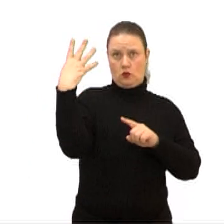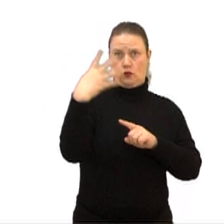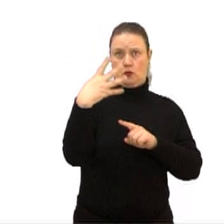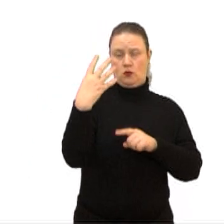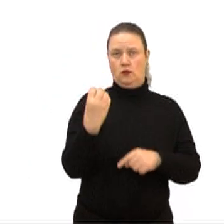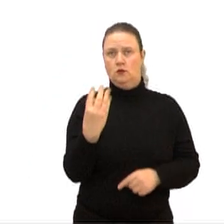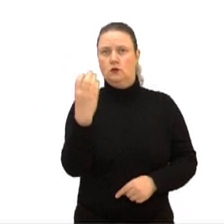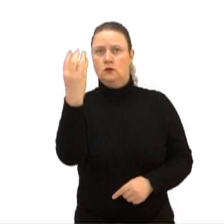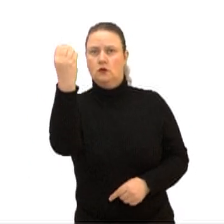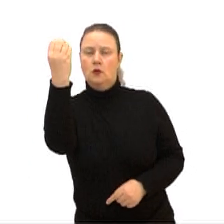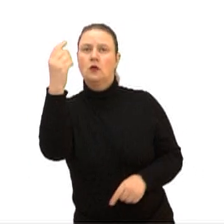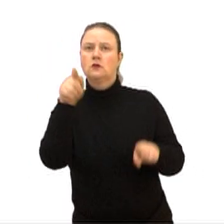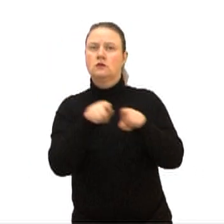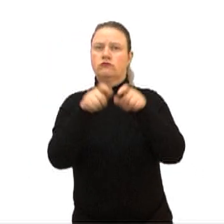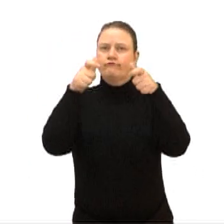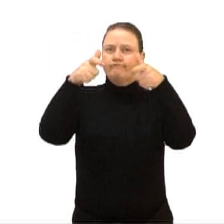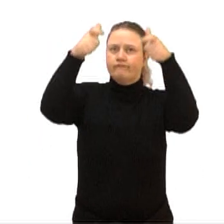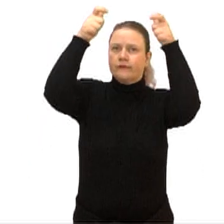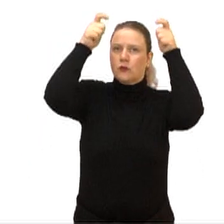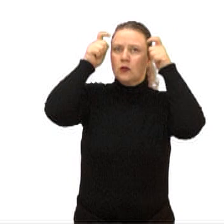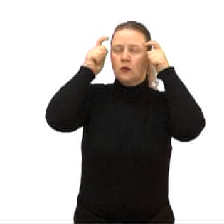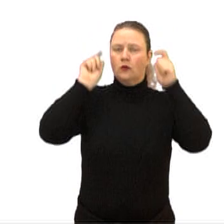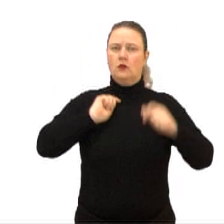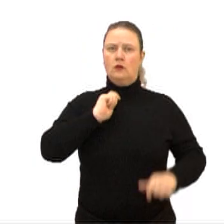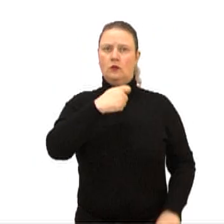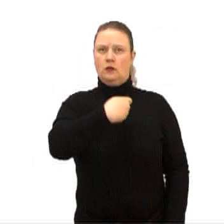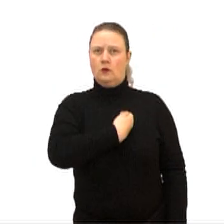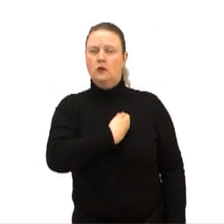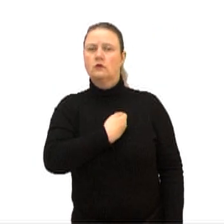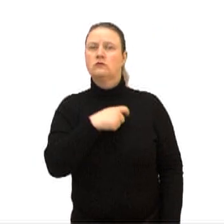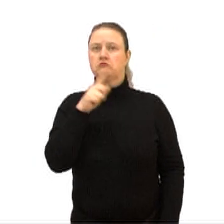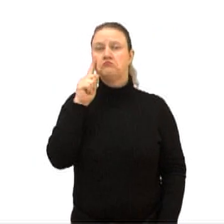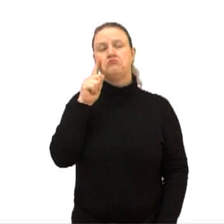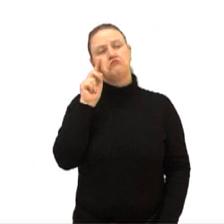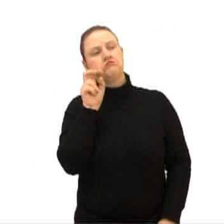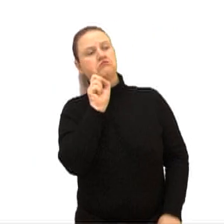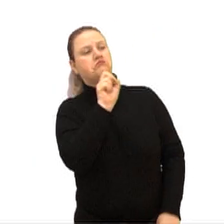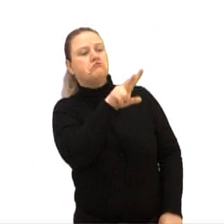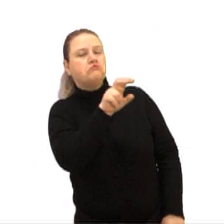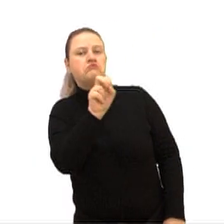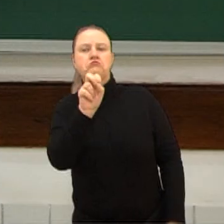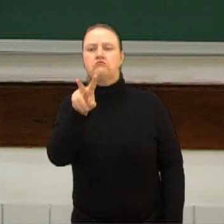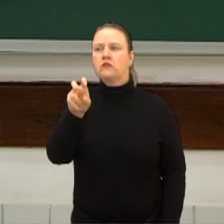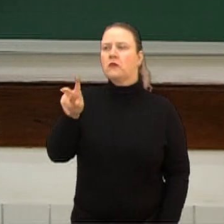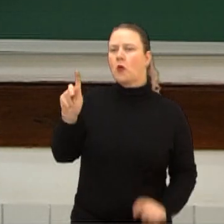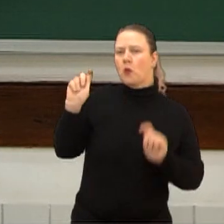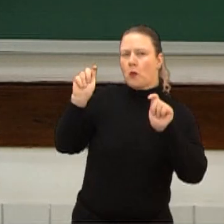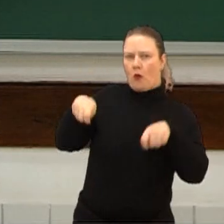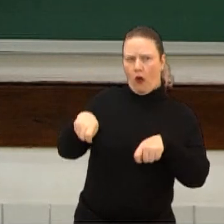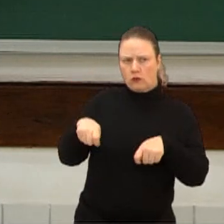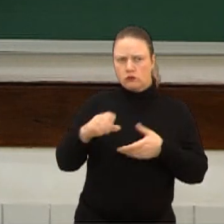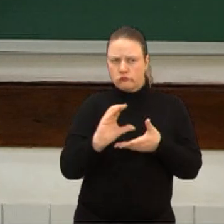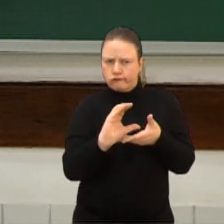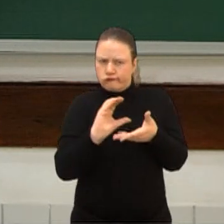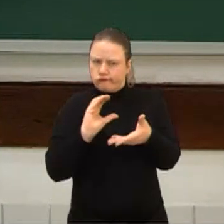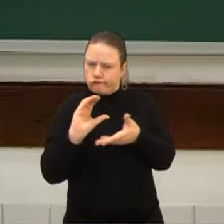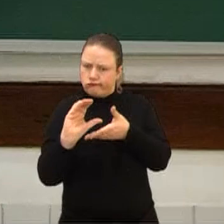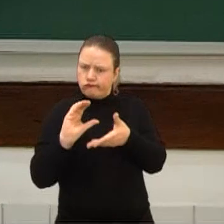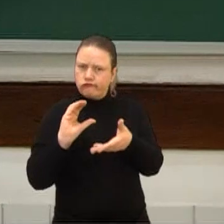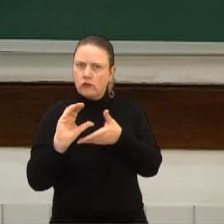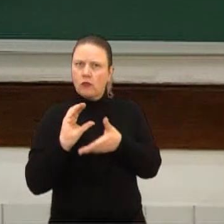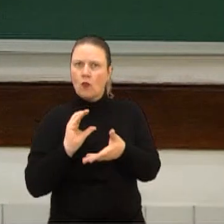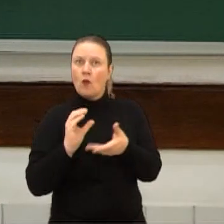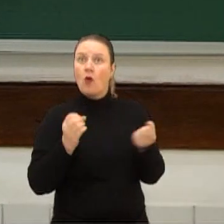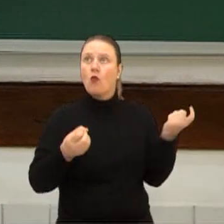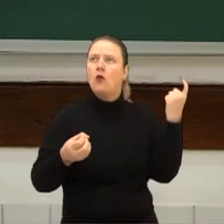em nome da coroa espanhola, e ali viu a possibilidade de enriquecimento, voltou à